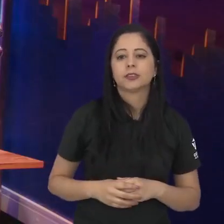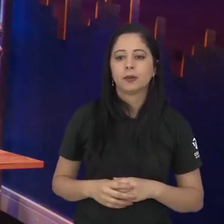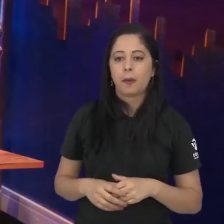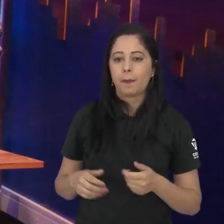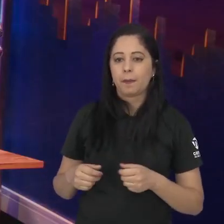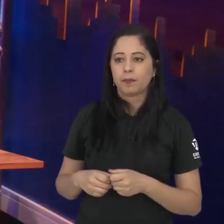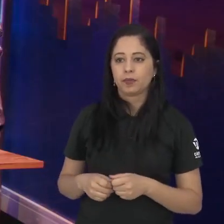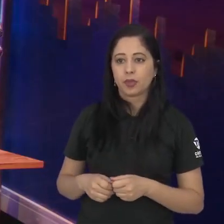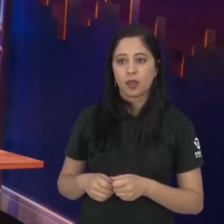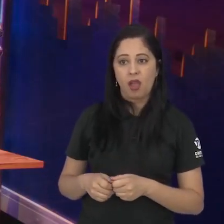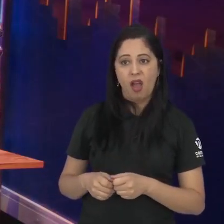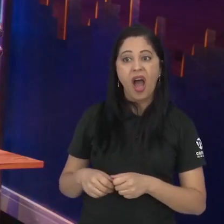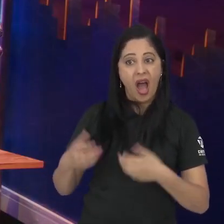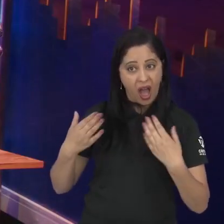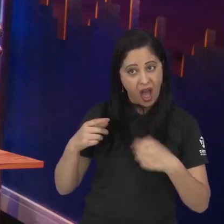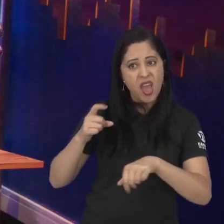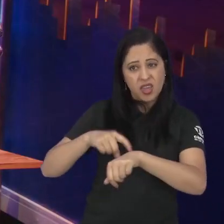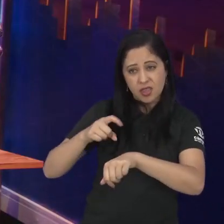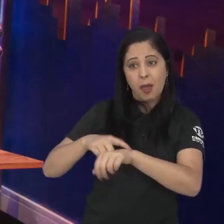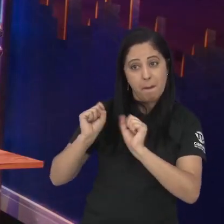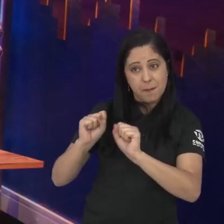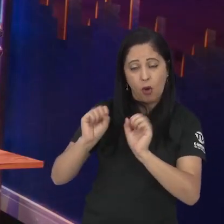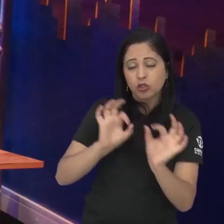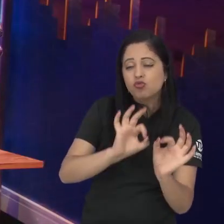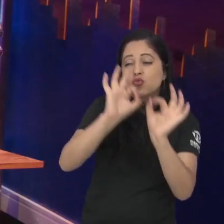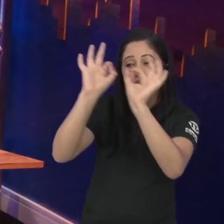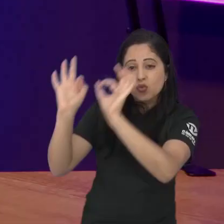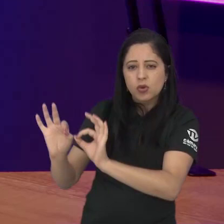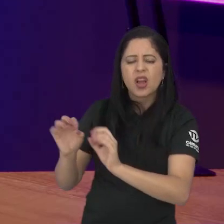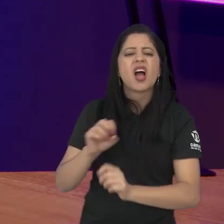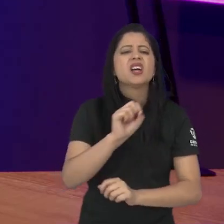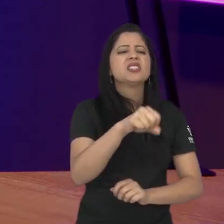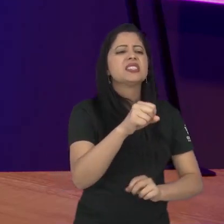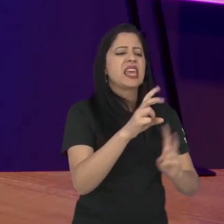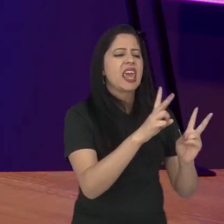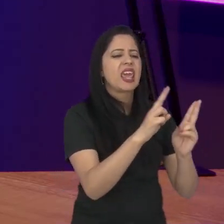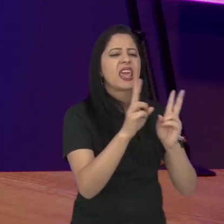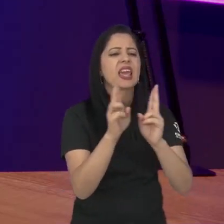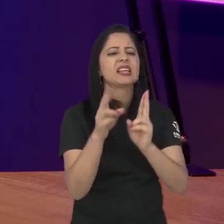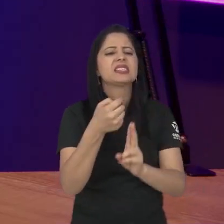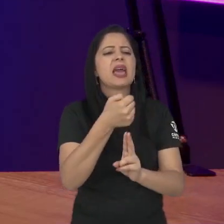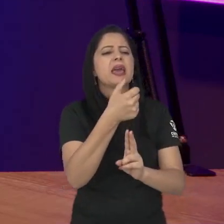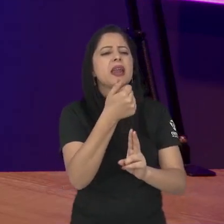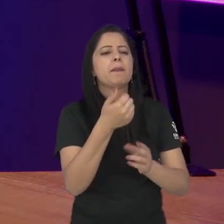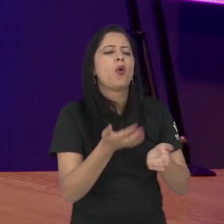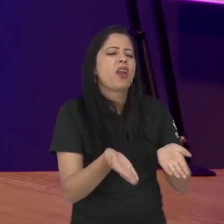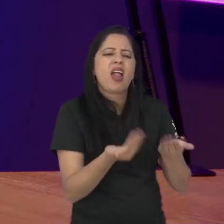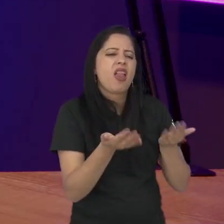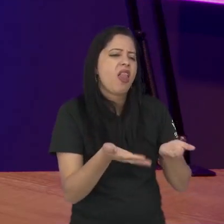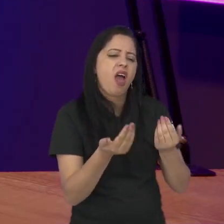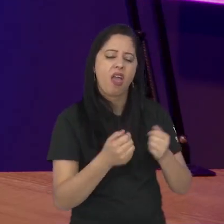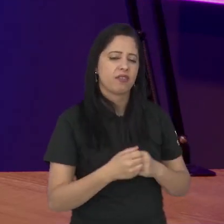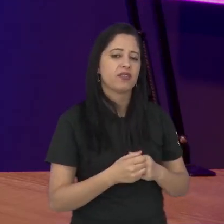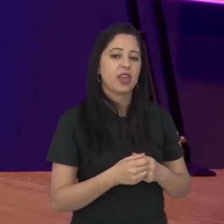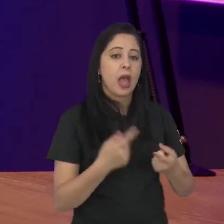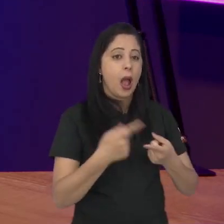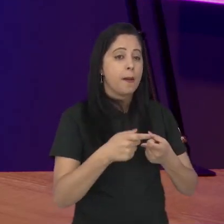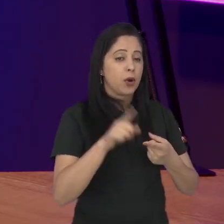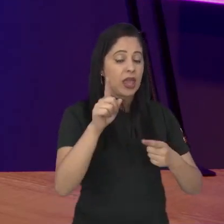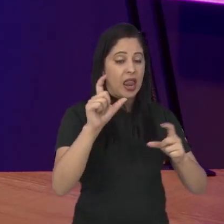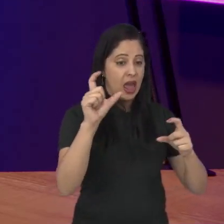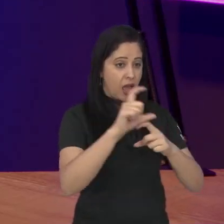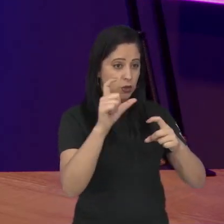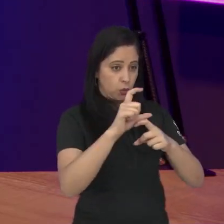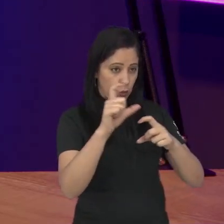É isso aí. Dá tempo de maratonar até sair. Dá tempo. É uma série bem curtinha e ela é bem mais leve que os quadrinhos. O pessoal